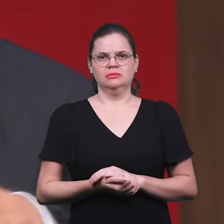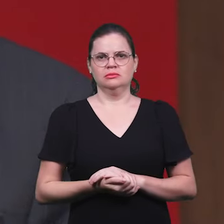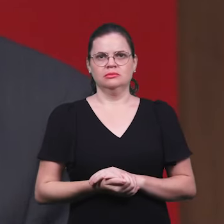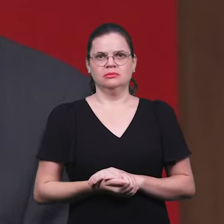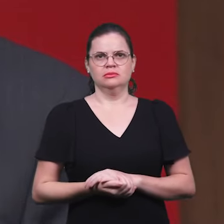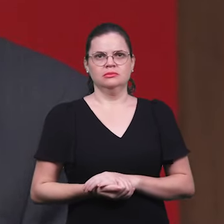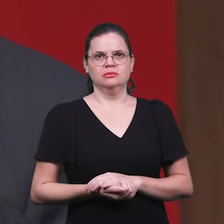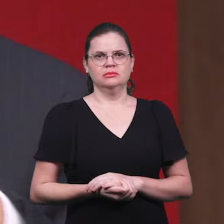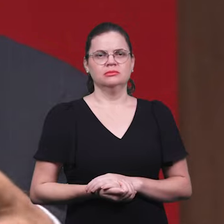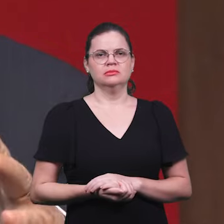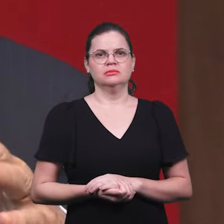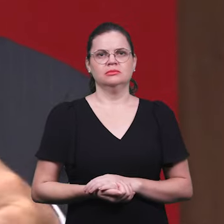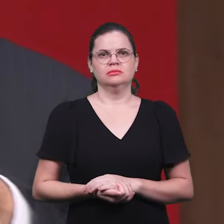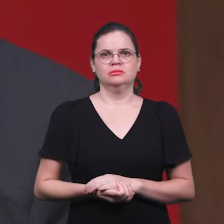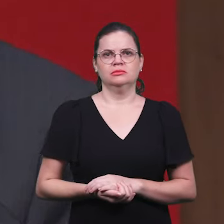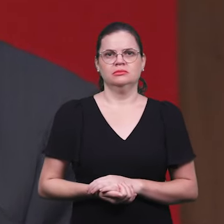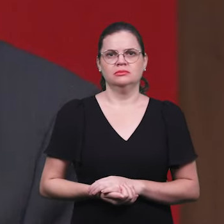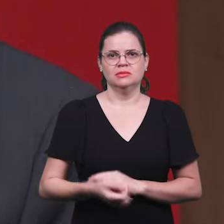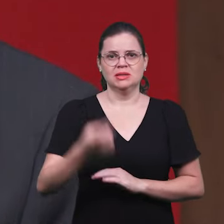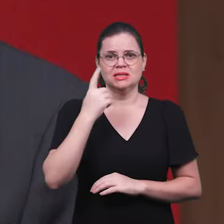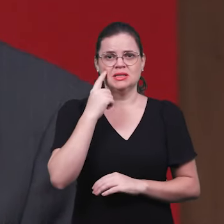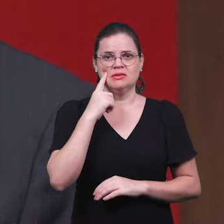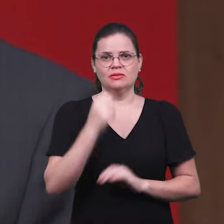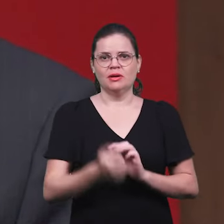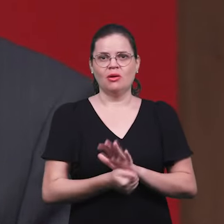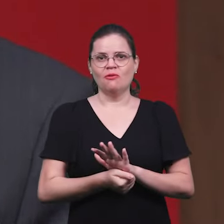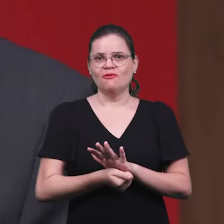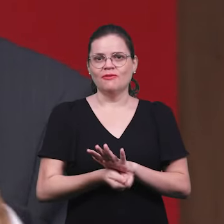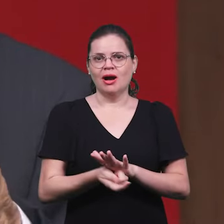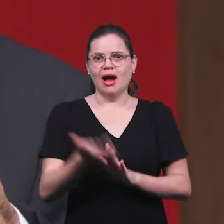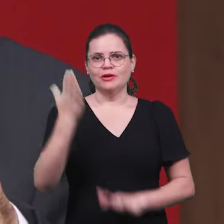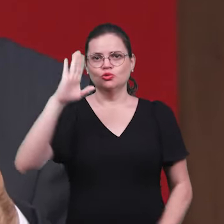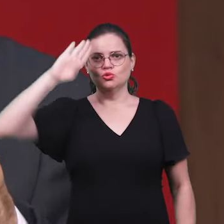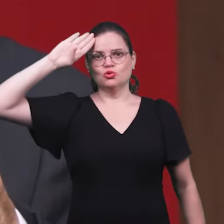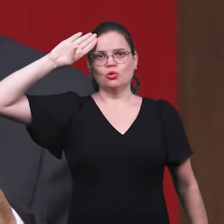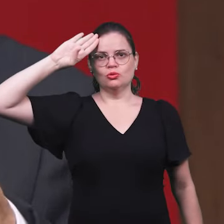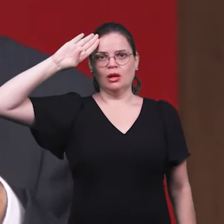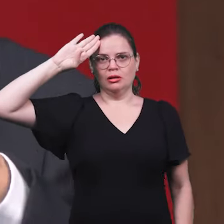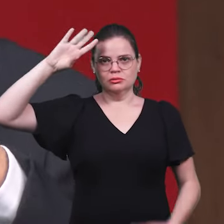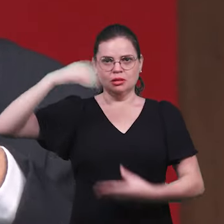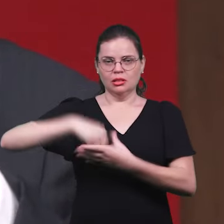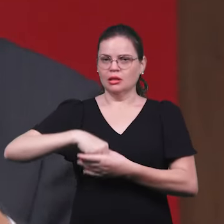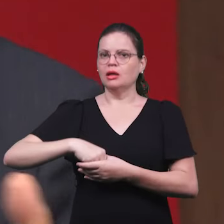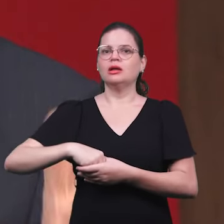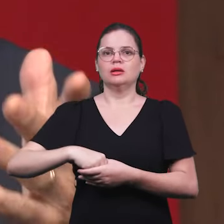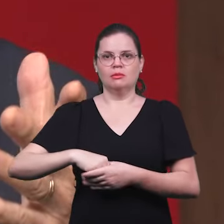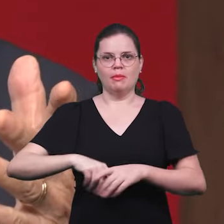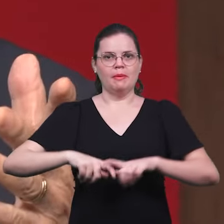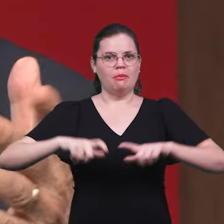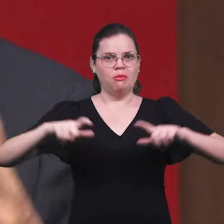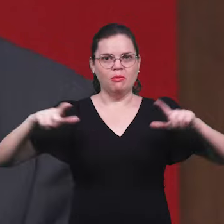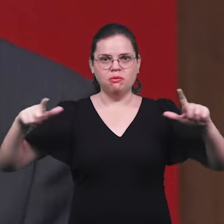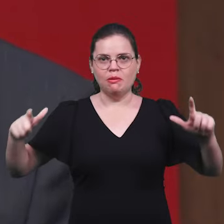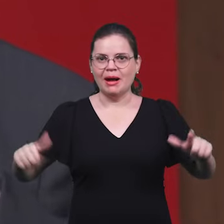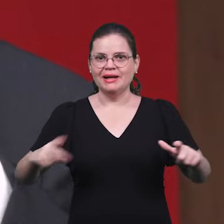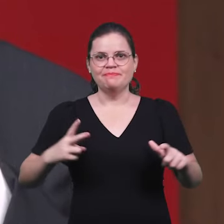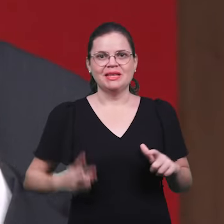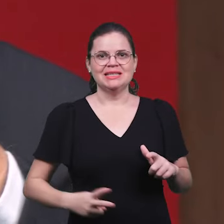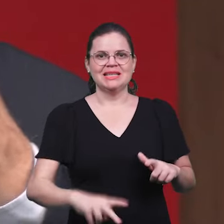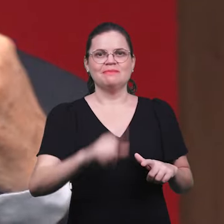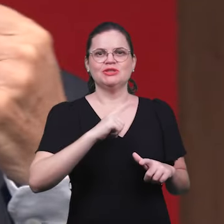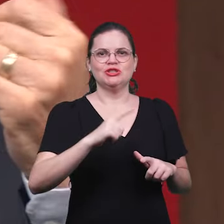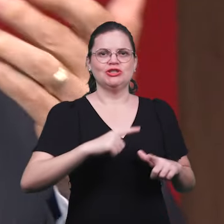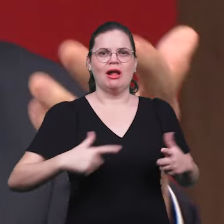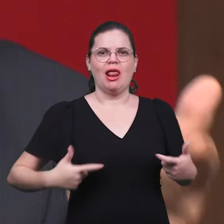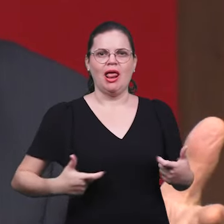vida, a quantidade de soldados era uma coisa muito grande, e eles viviam em batalhas, fazendo